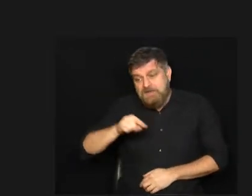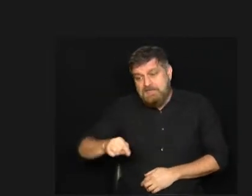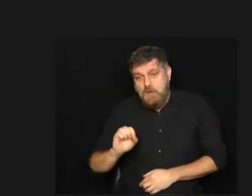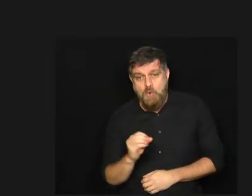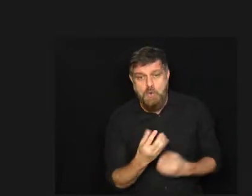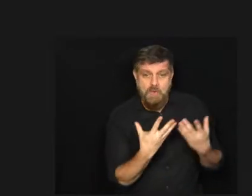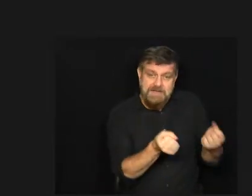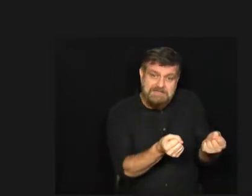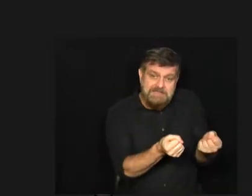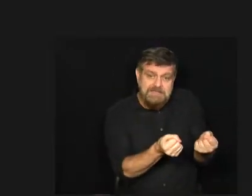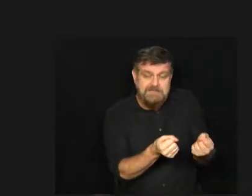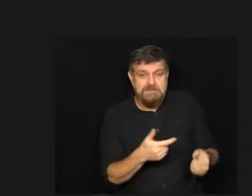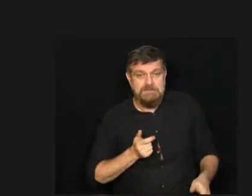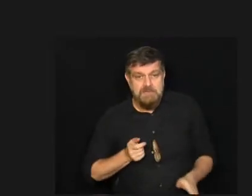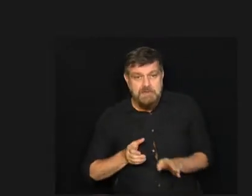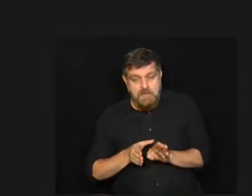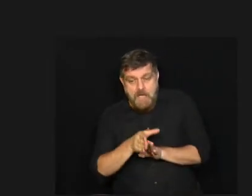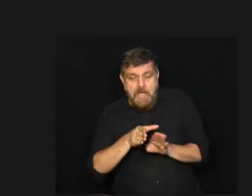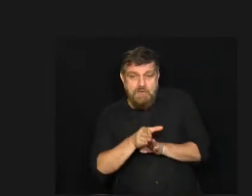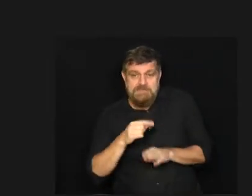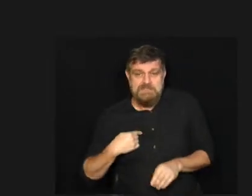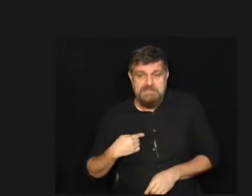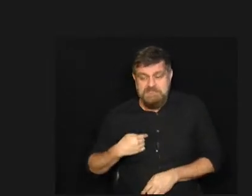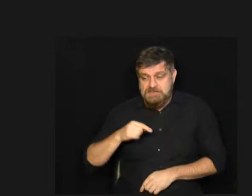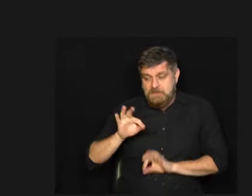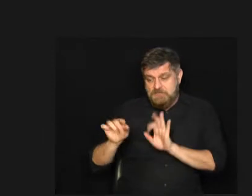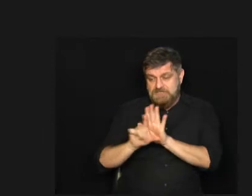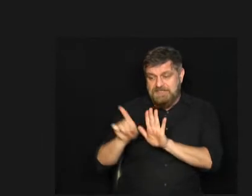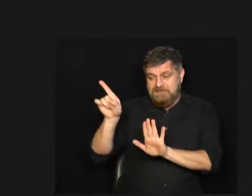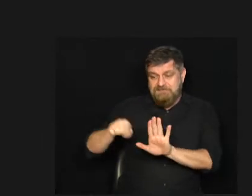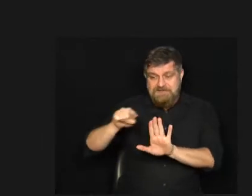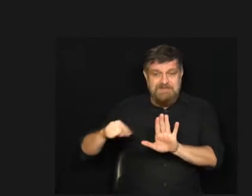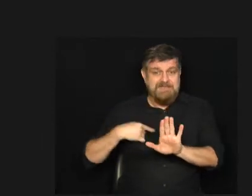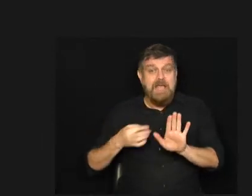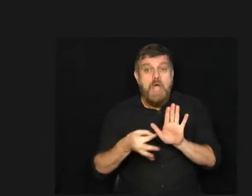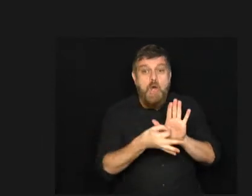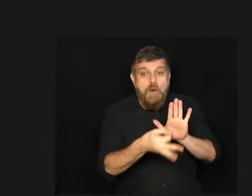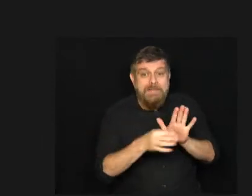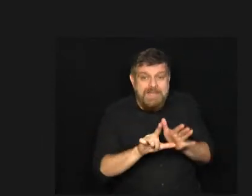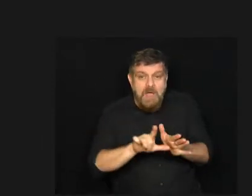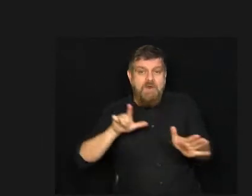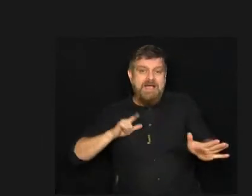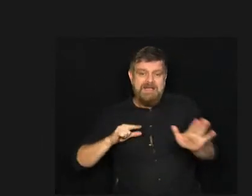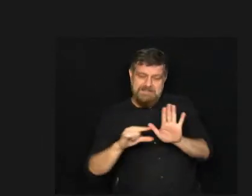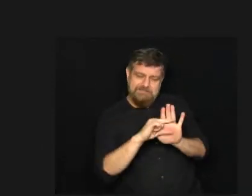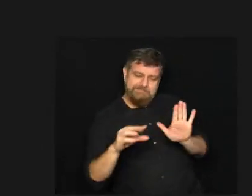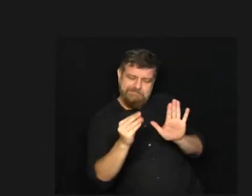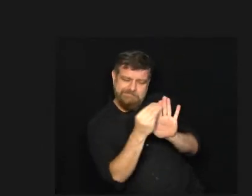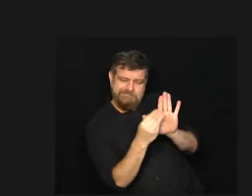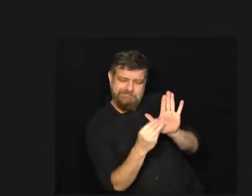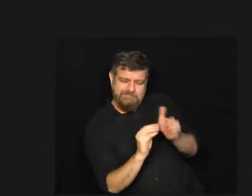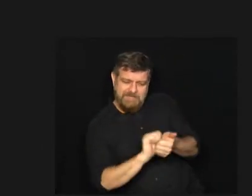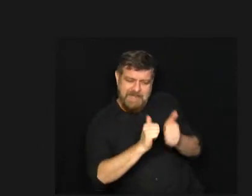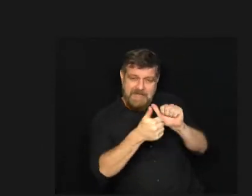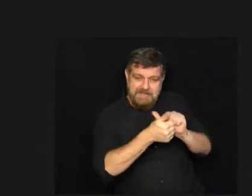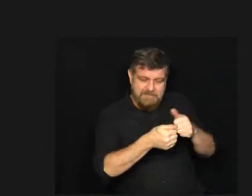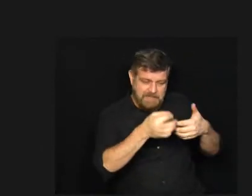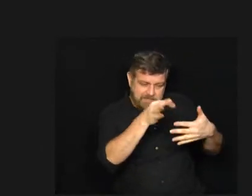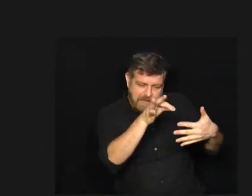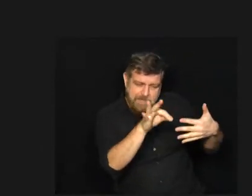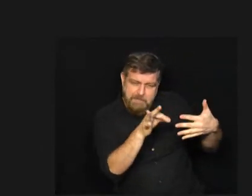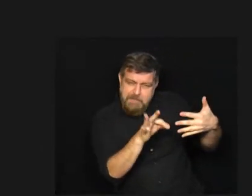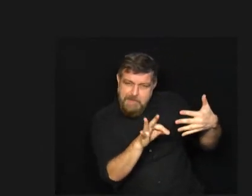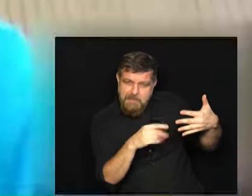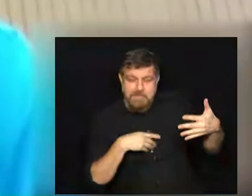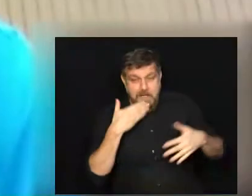sugerir o veto ou não, Não nos cabe uma sugestão, às vezes, de uma elaboração mais adequada e de algum parágrafo,